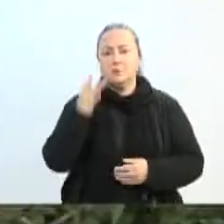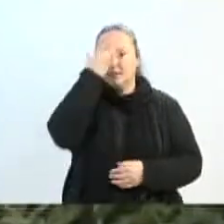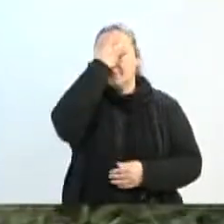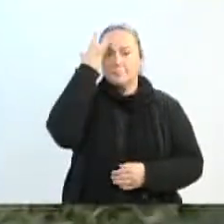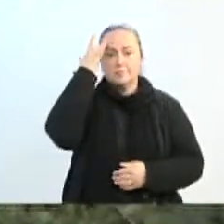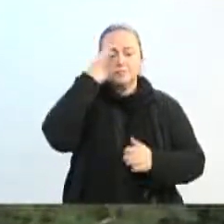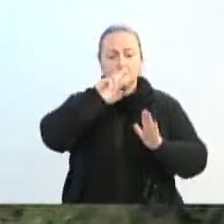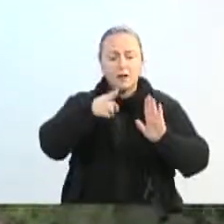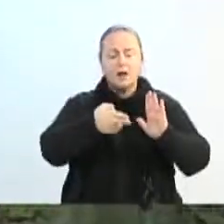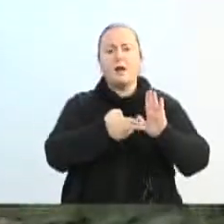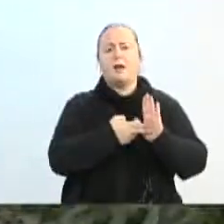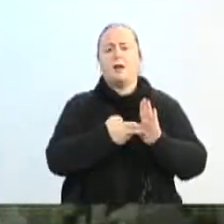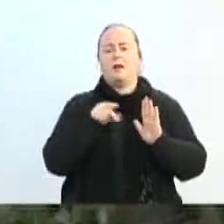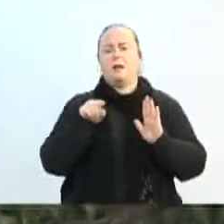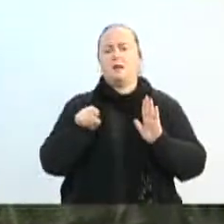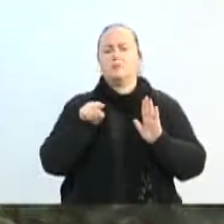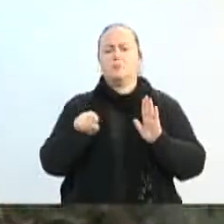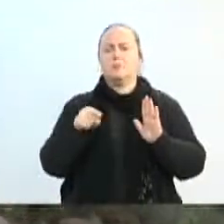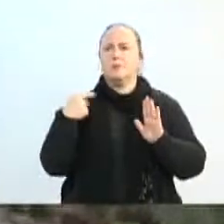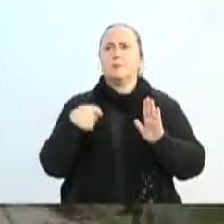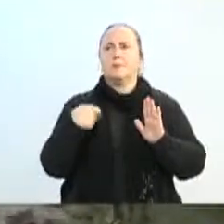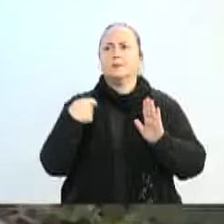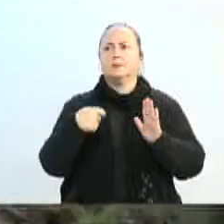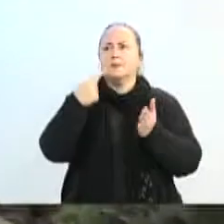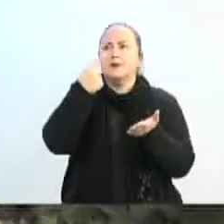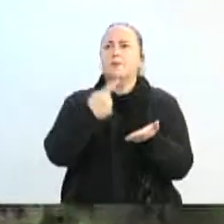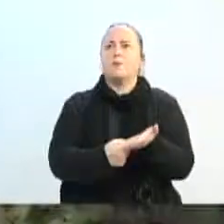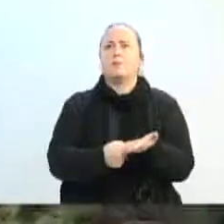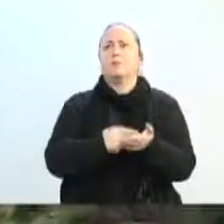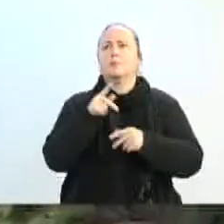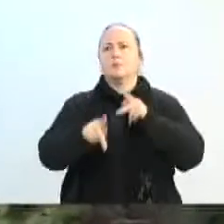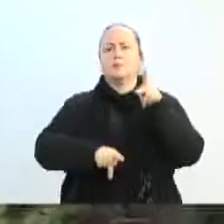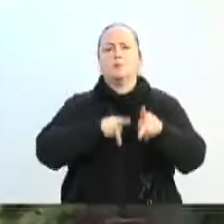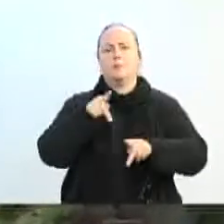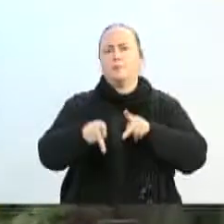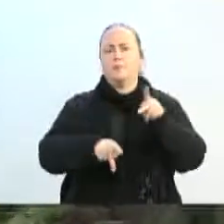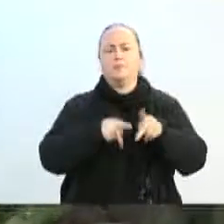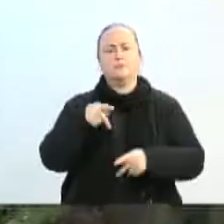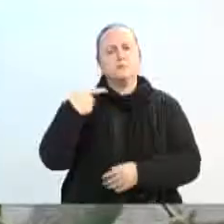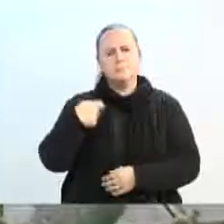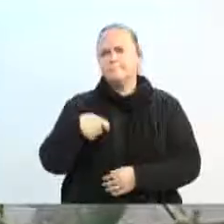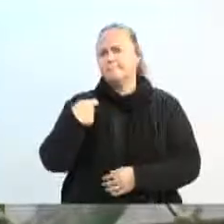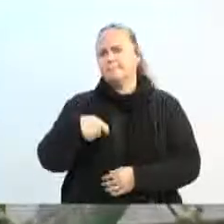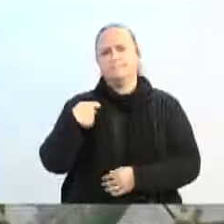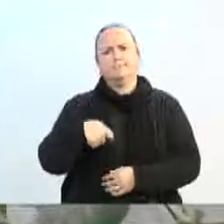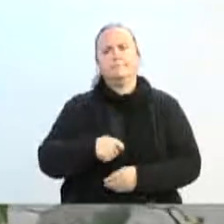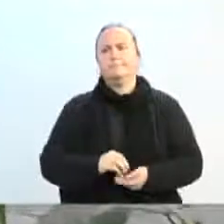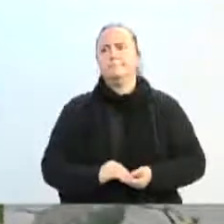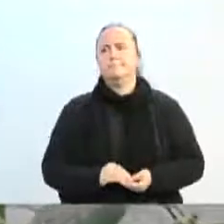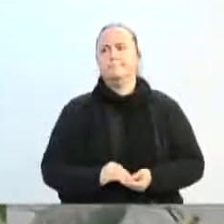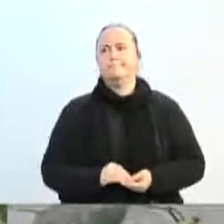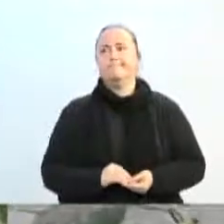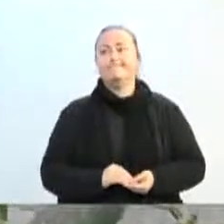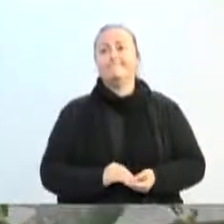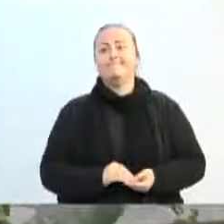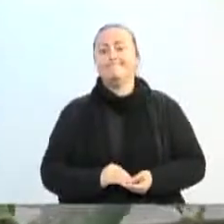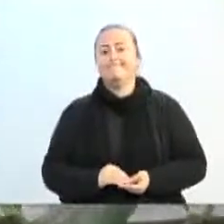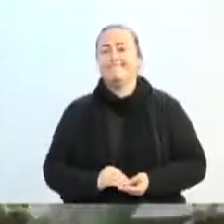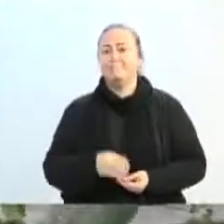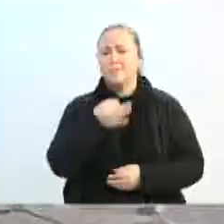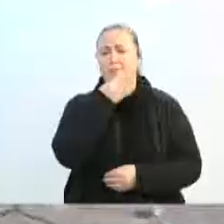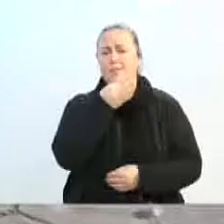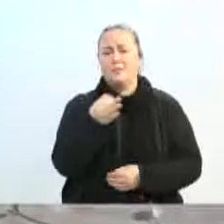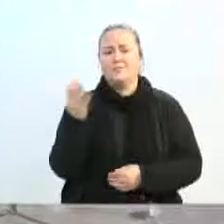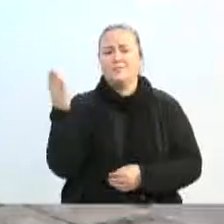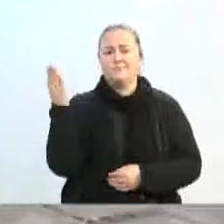esse ele ter esse compromisso com a população e não deixar ali o que situação horrível